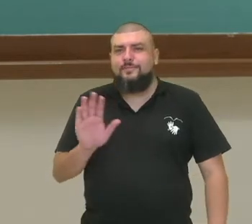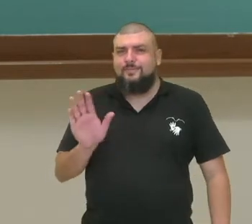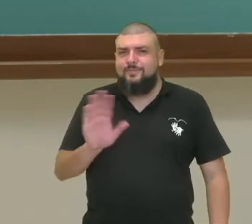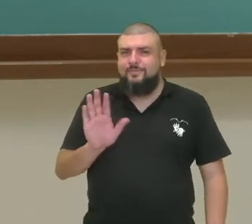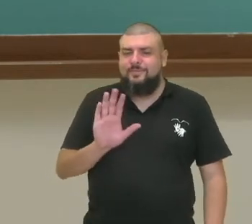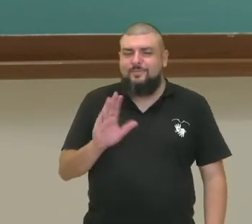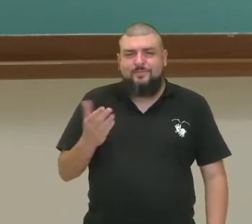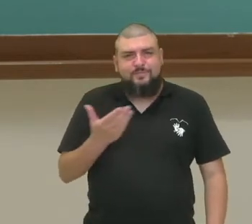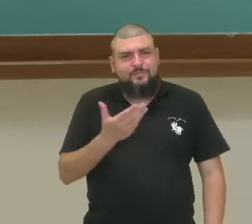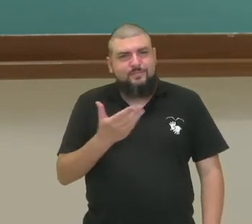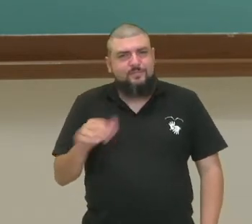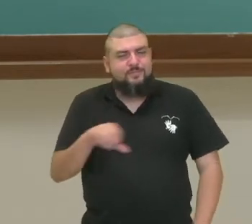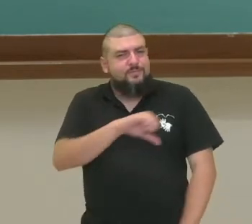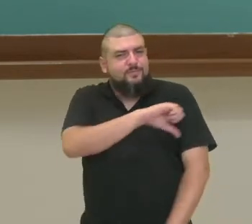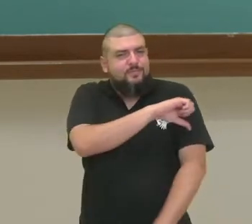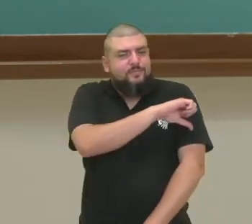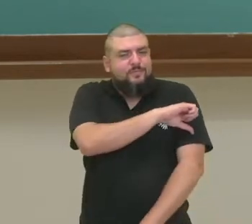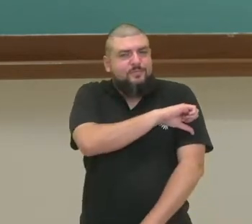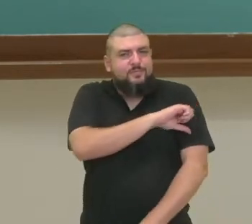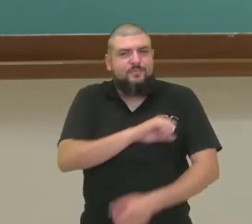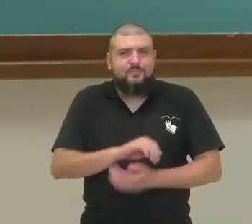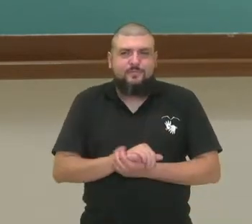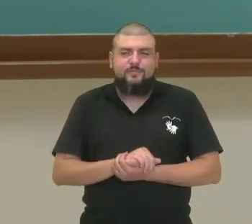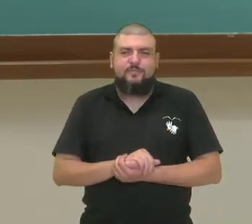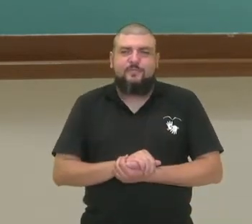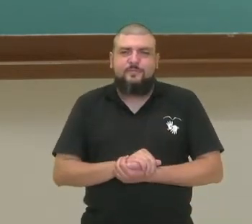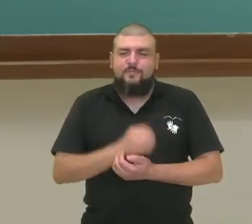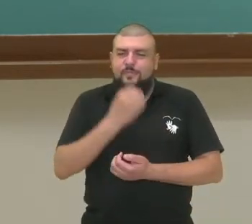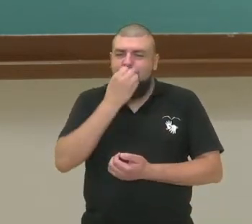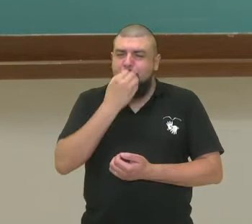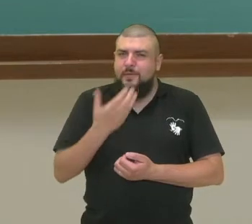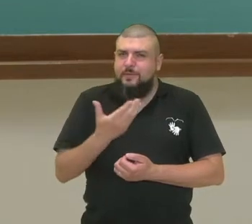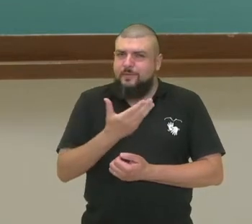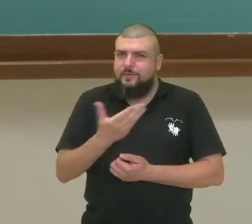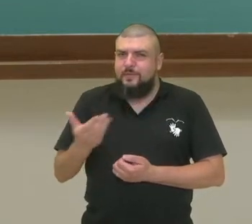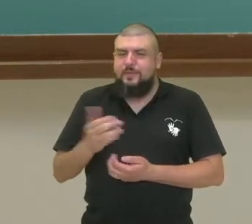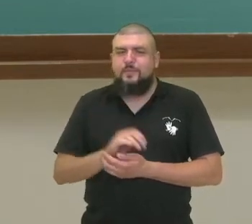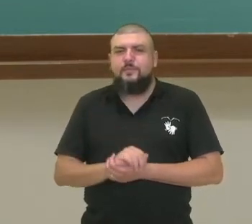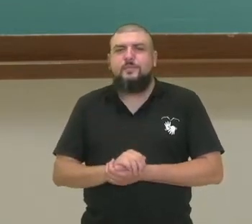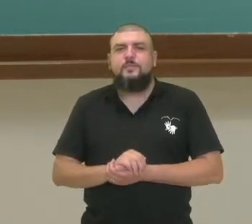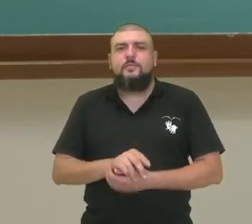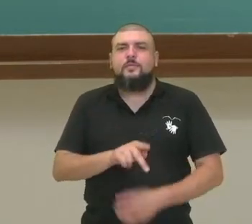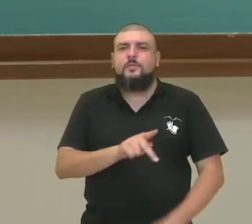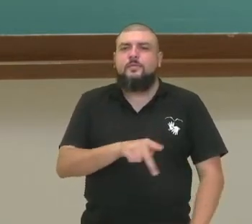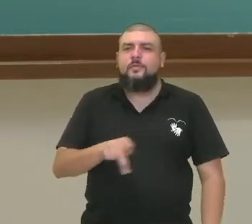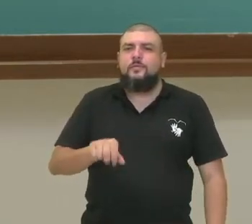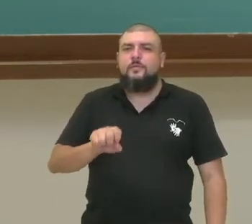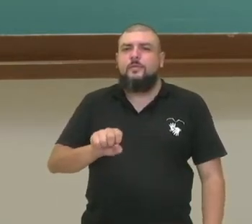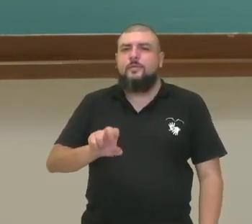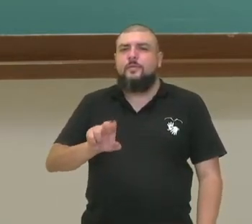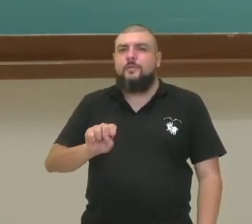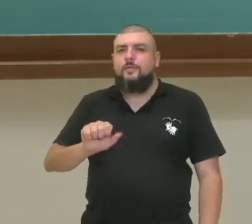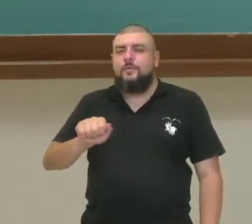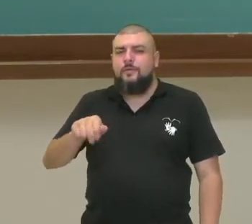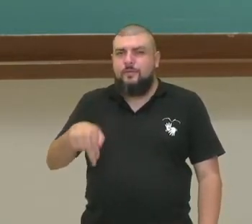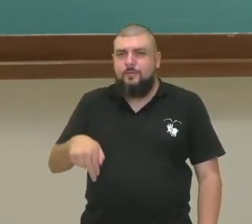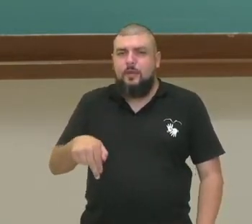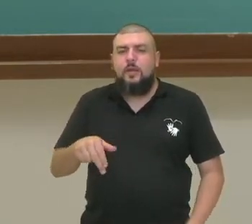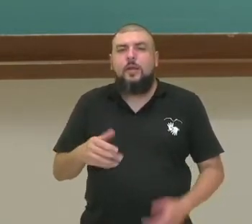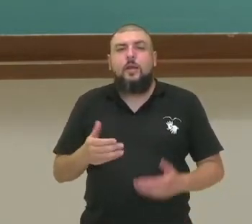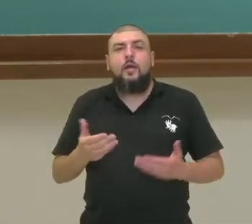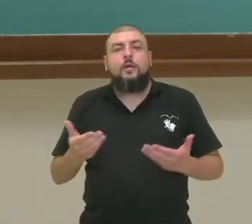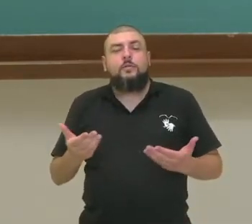estudantes do nono ano do ensino fundamental. Tudo bem com vocês? Eu sou a professora Susan dos Anjos e essa